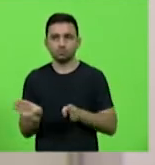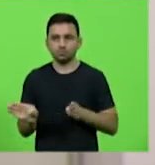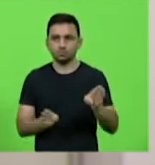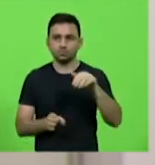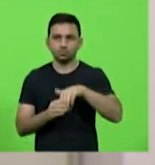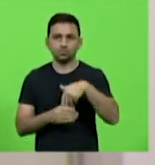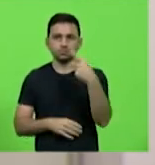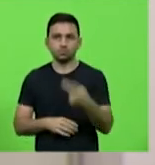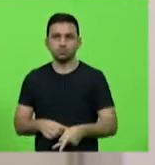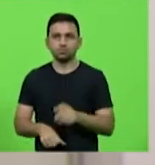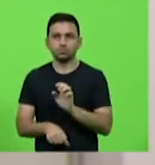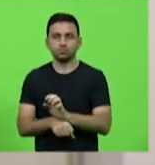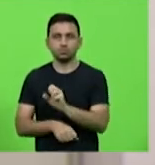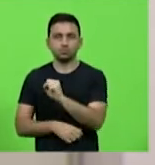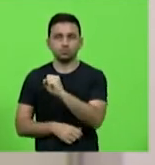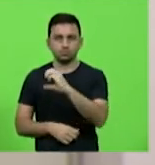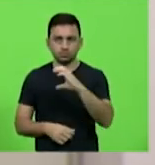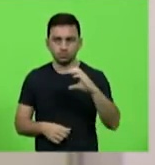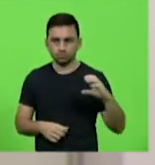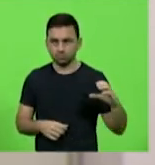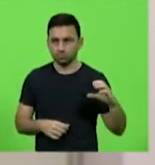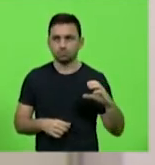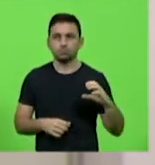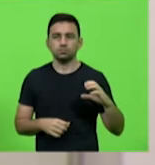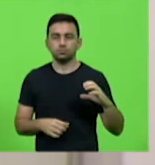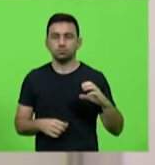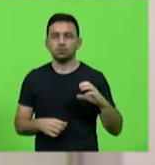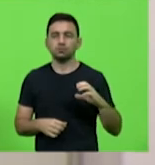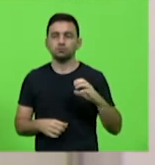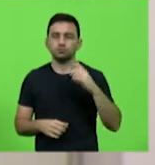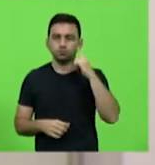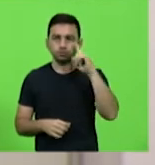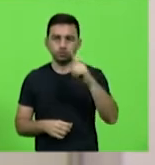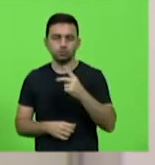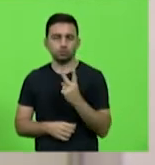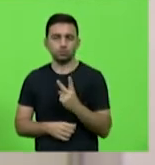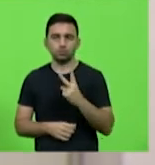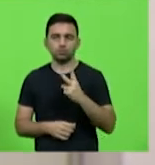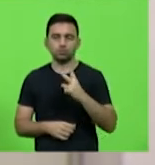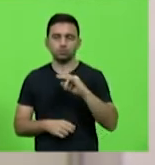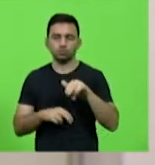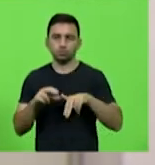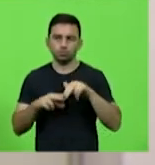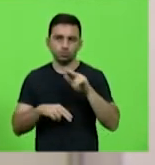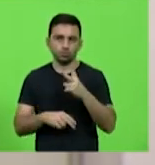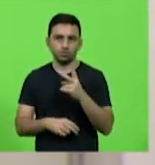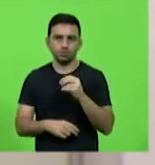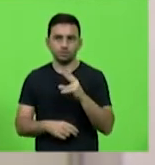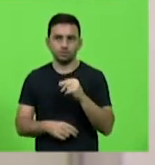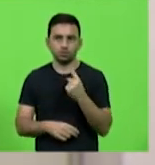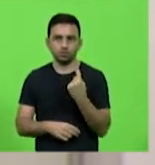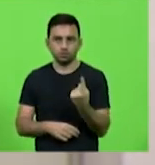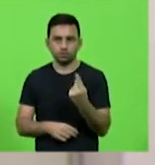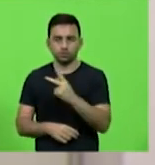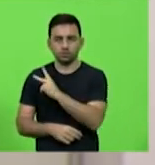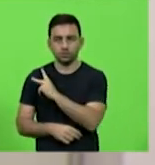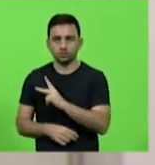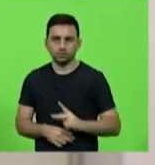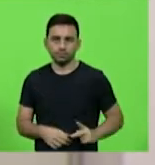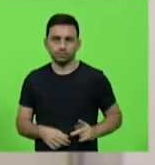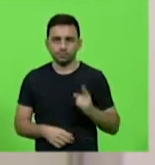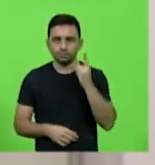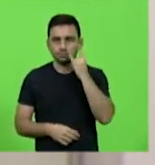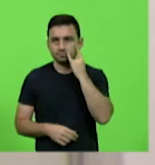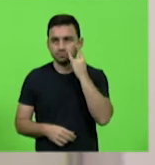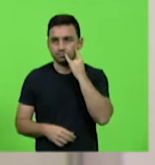da Assembleia Legislativa do Estado de Santa Catarina, realizada em 2 de junho de 2021. Presidência, deputado Mauro de Nadal,